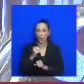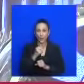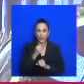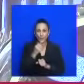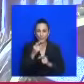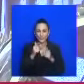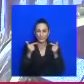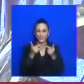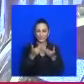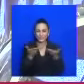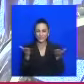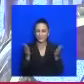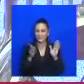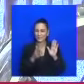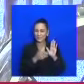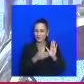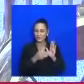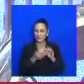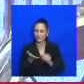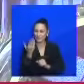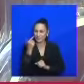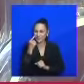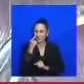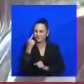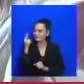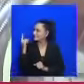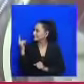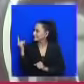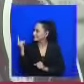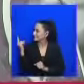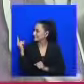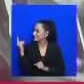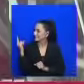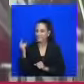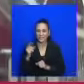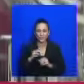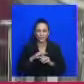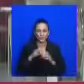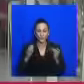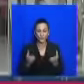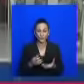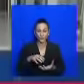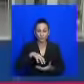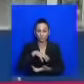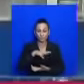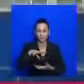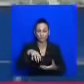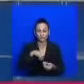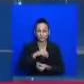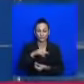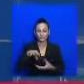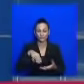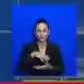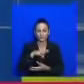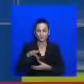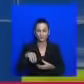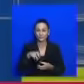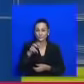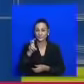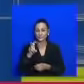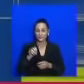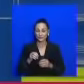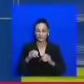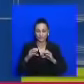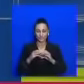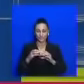sorte para você que apostou. Vamos lá? Valendo! Globo recarregado. Embaralhando